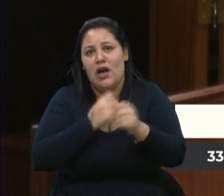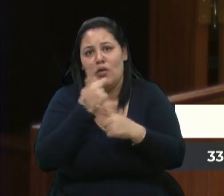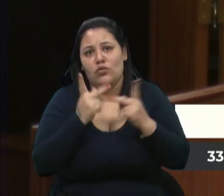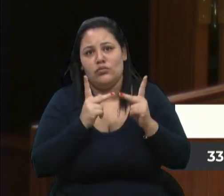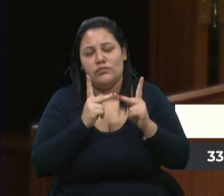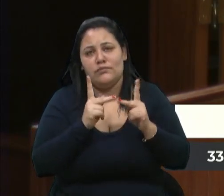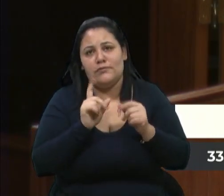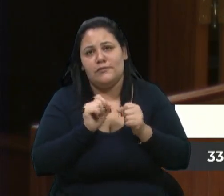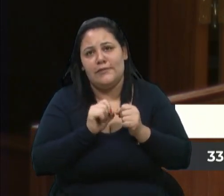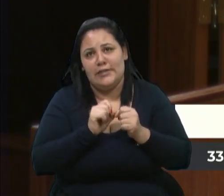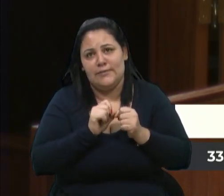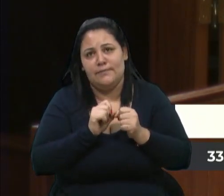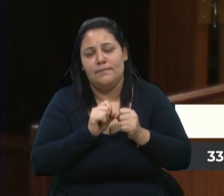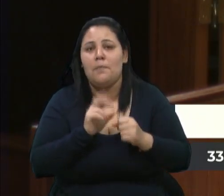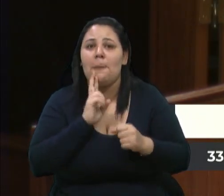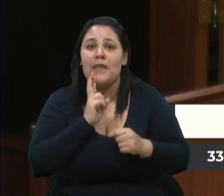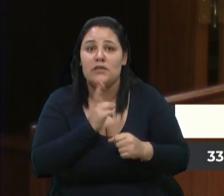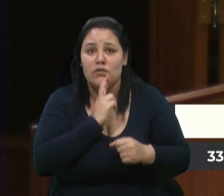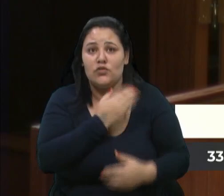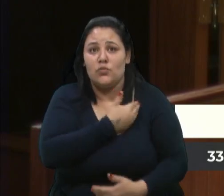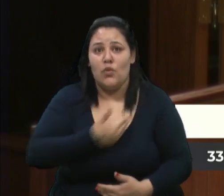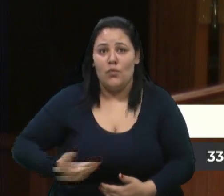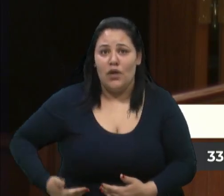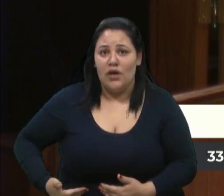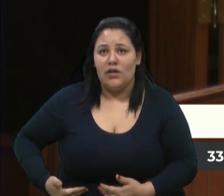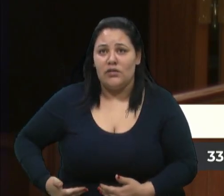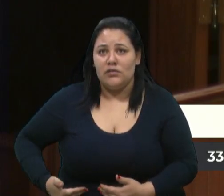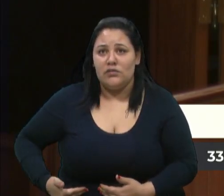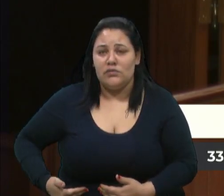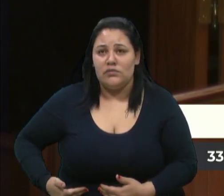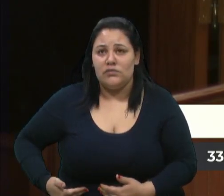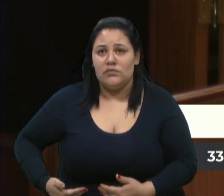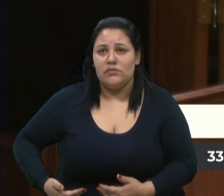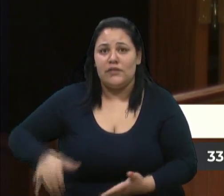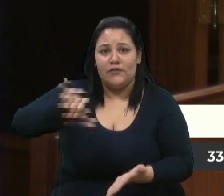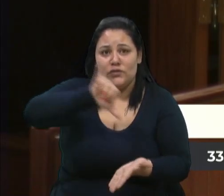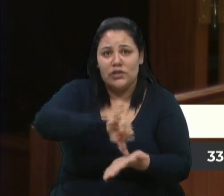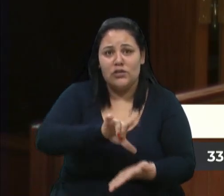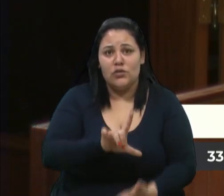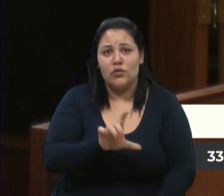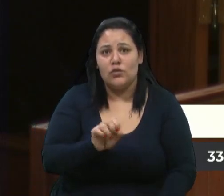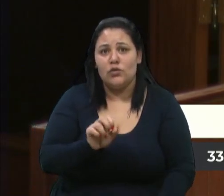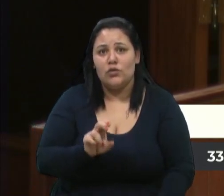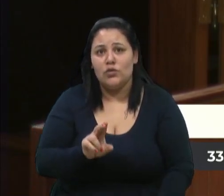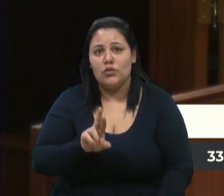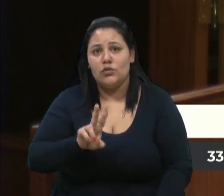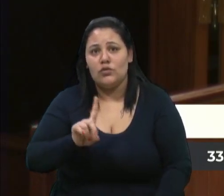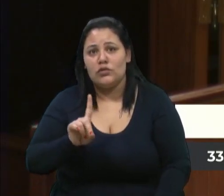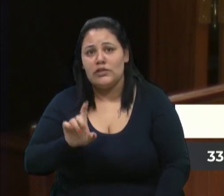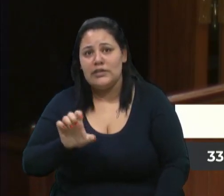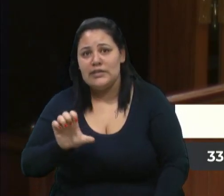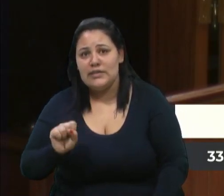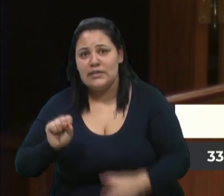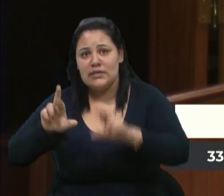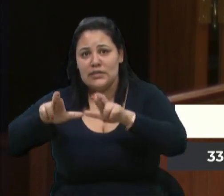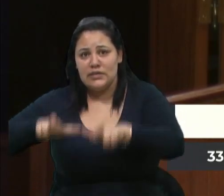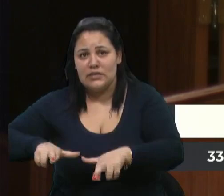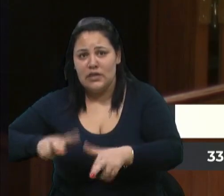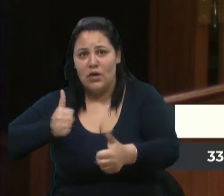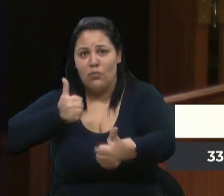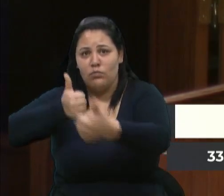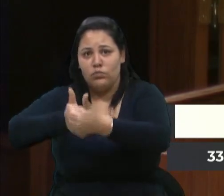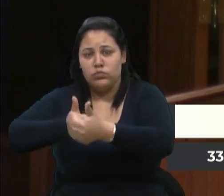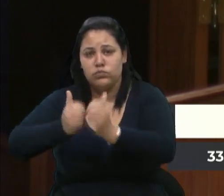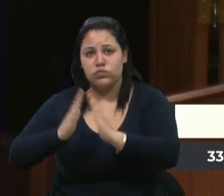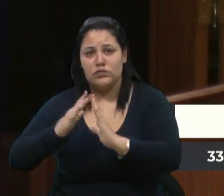assim. Restaurante popular, que foi colocado em Lourdes, na região do bairro de Lourdes, próximo da